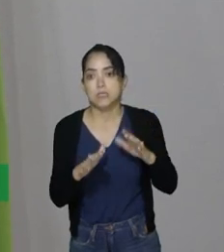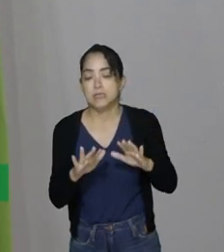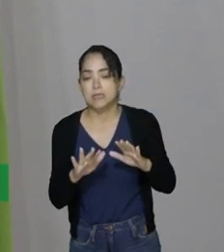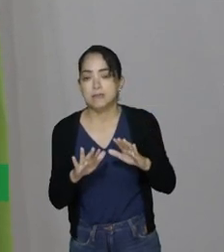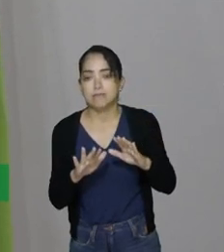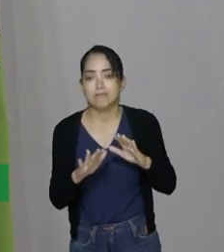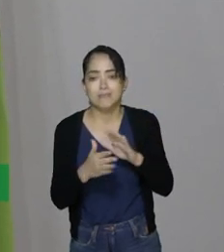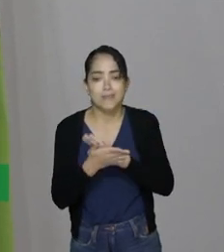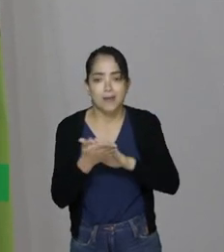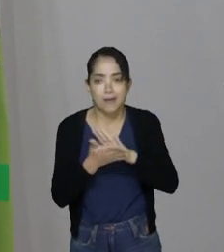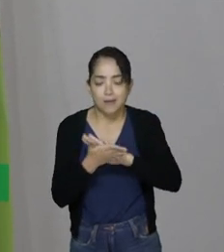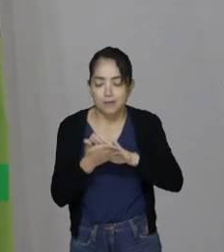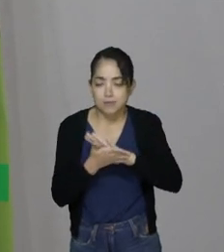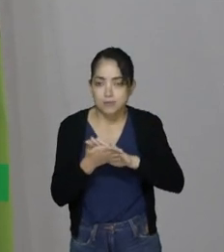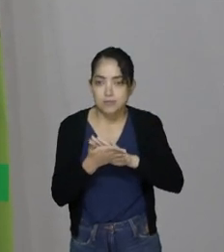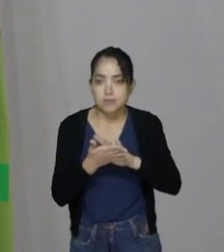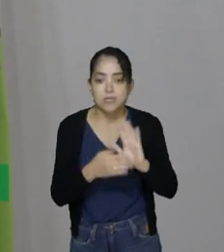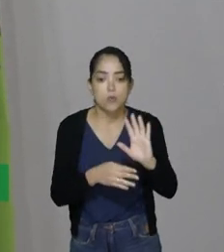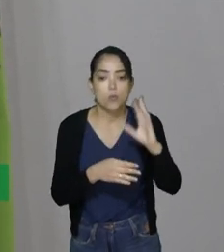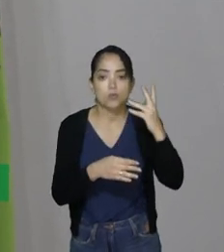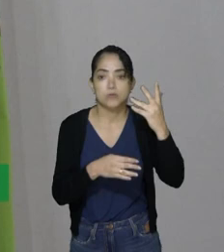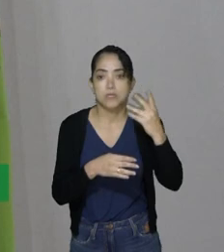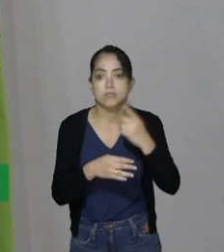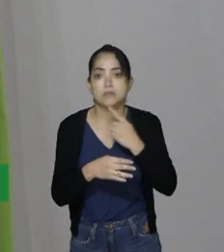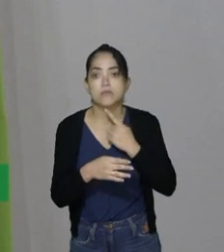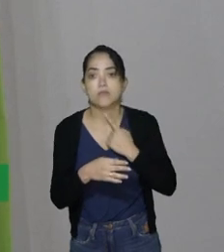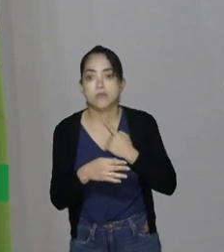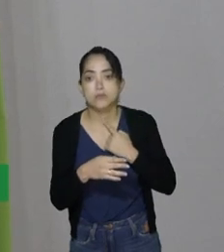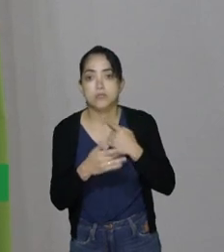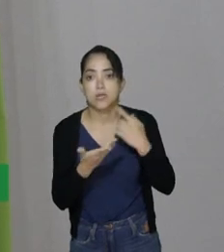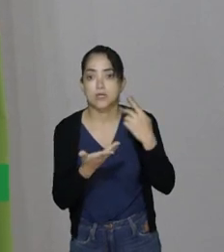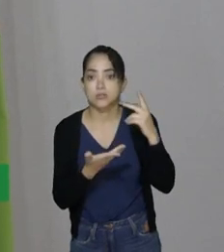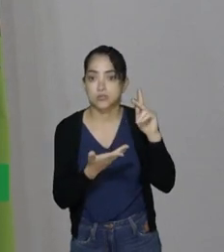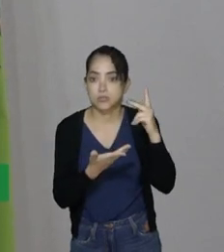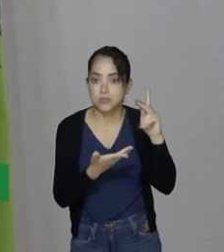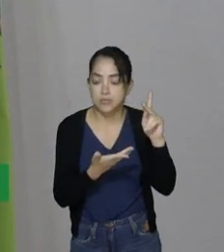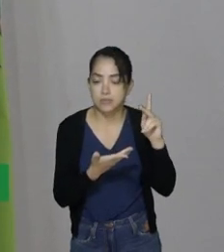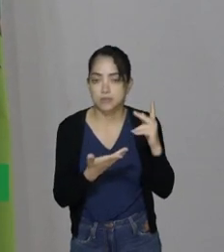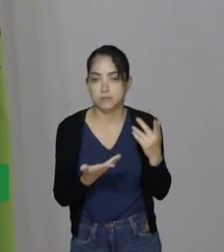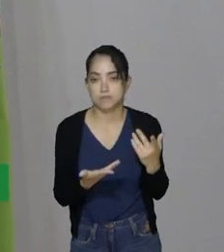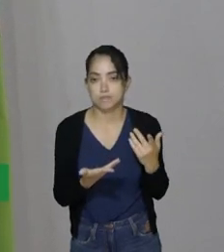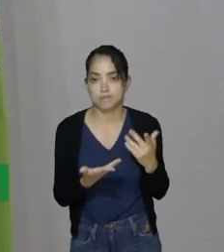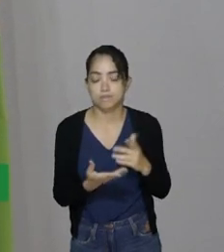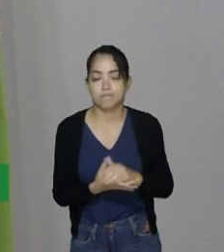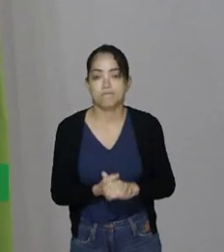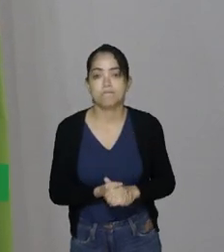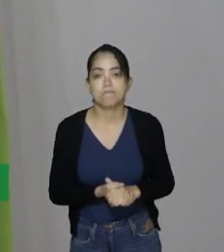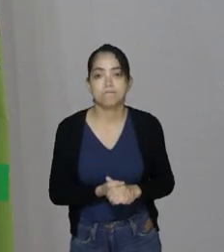acontecer sem que seja pela sua expressa vontade.